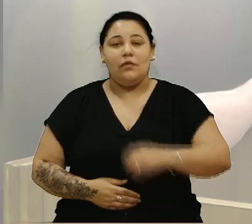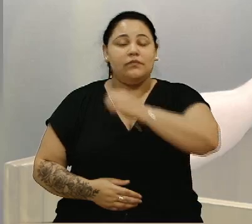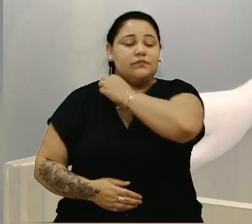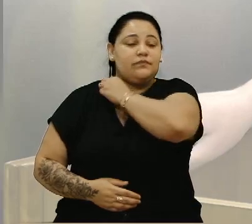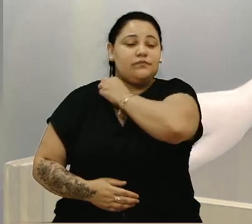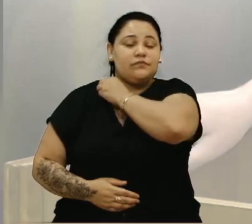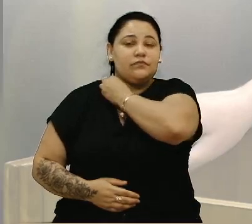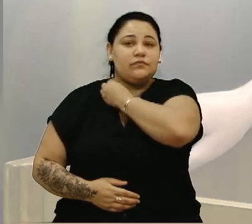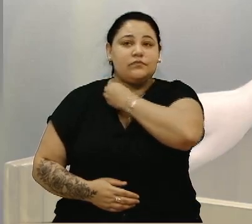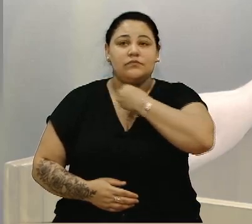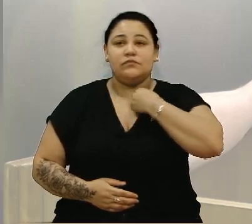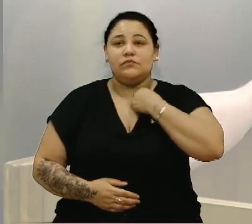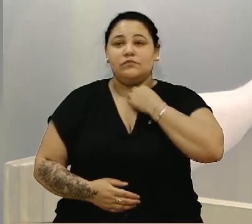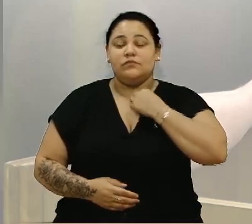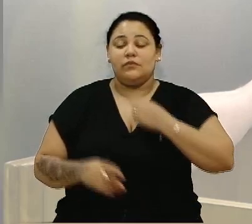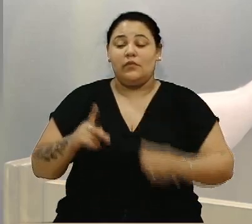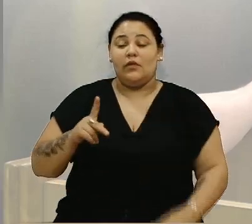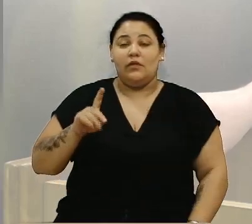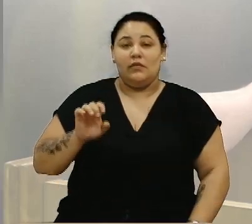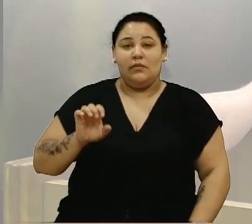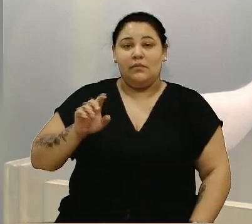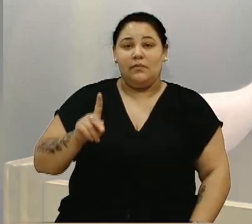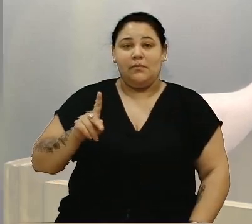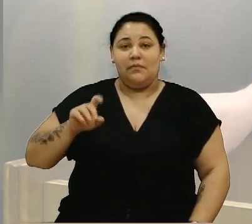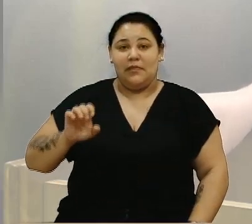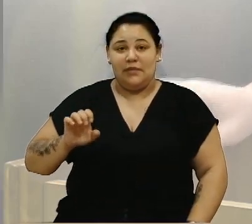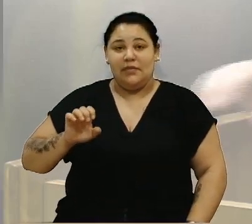O prefeito Pepe fez um grande segundo governo.